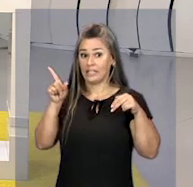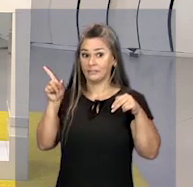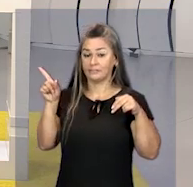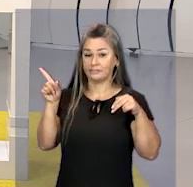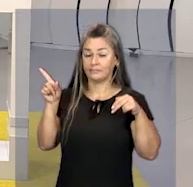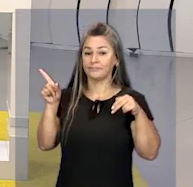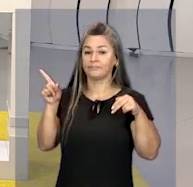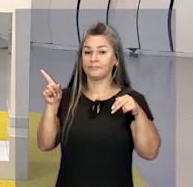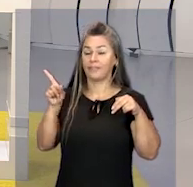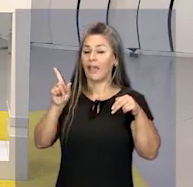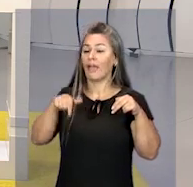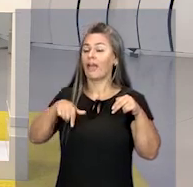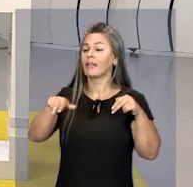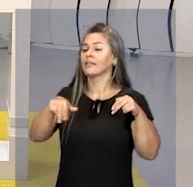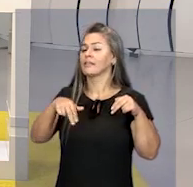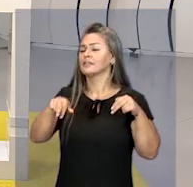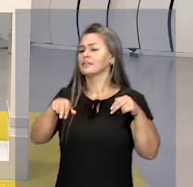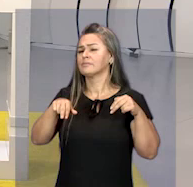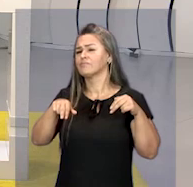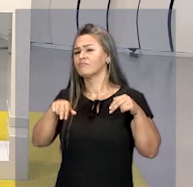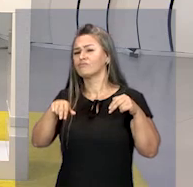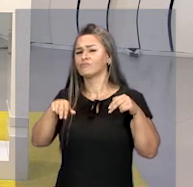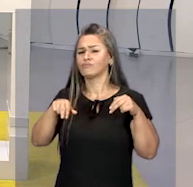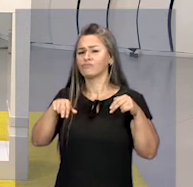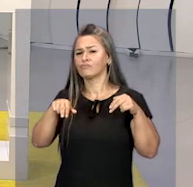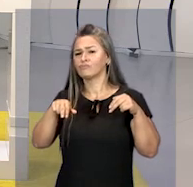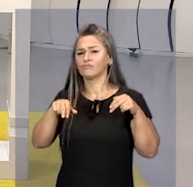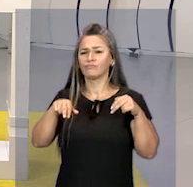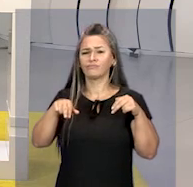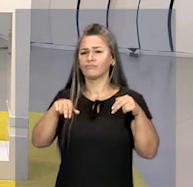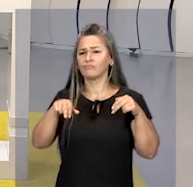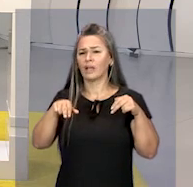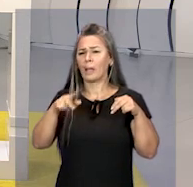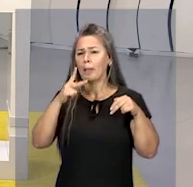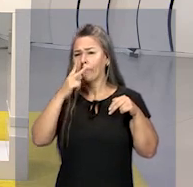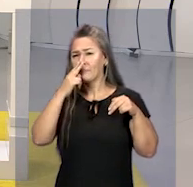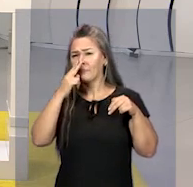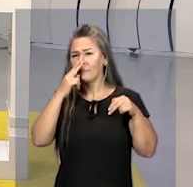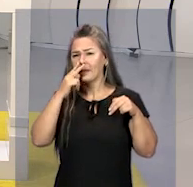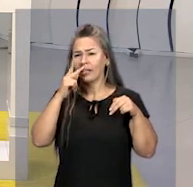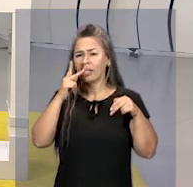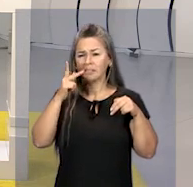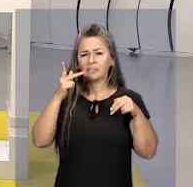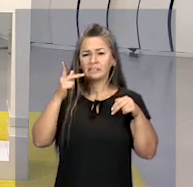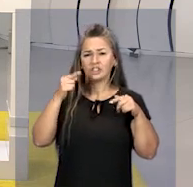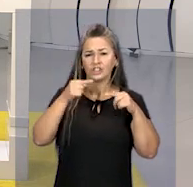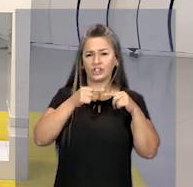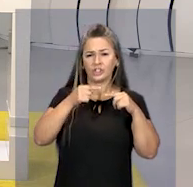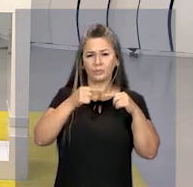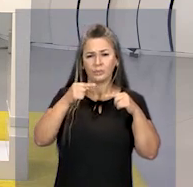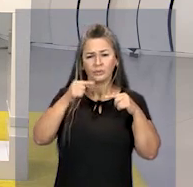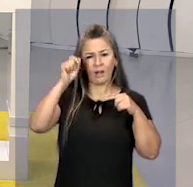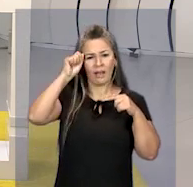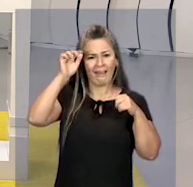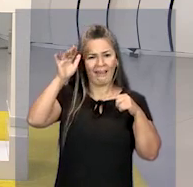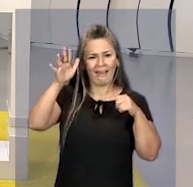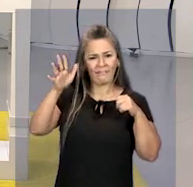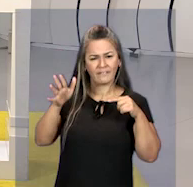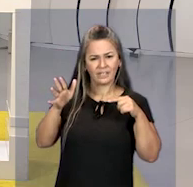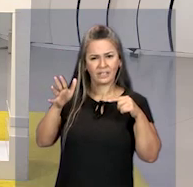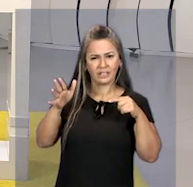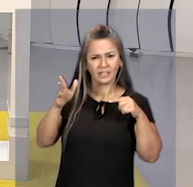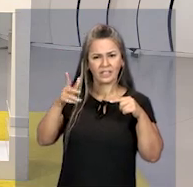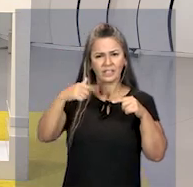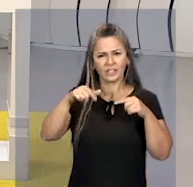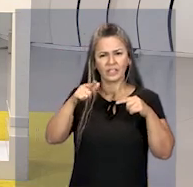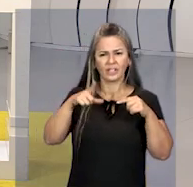é uma dança que talvez não é um tipo de dança que nos caracteriza como dança africana, a respeito da África que